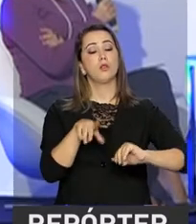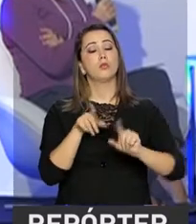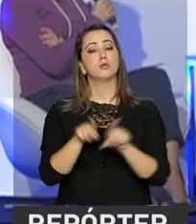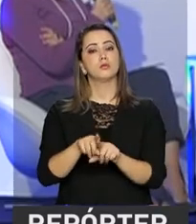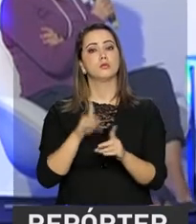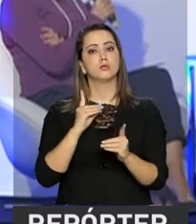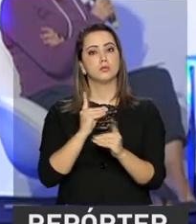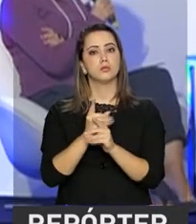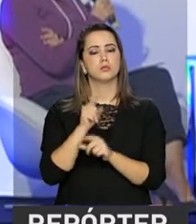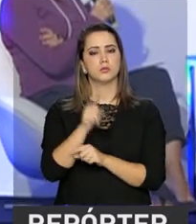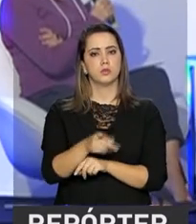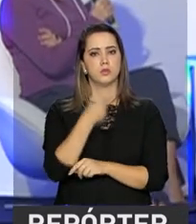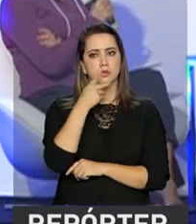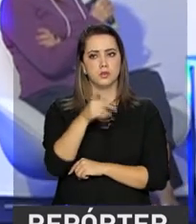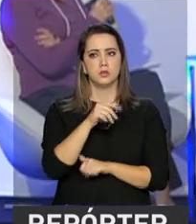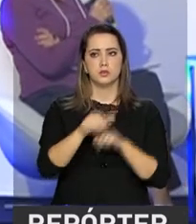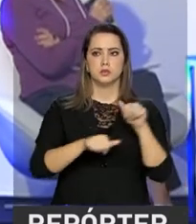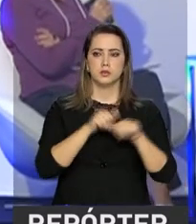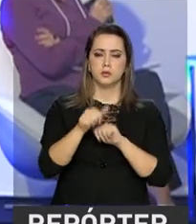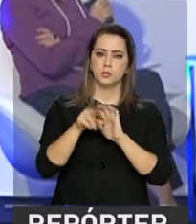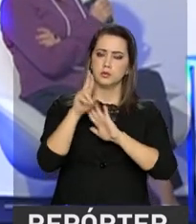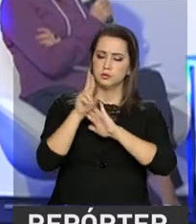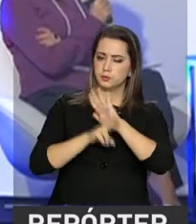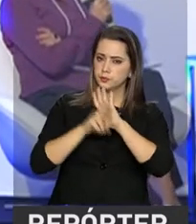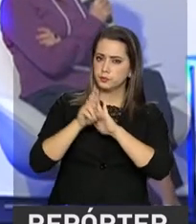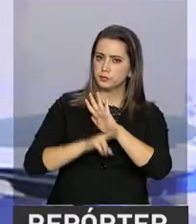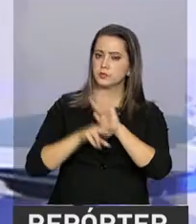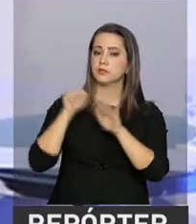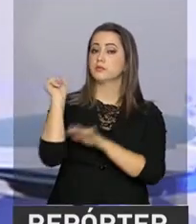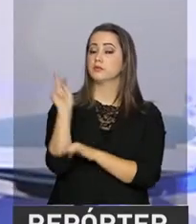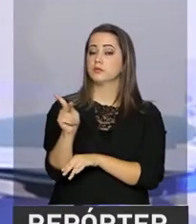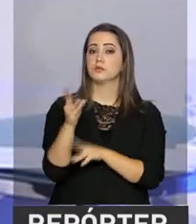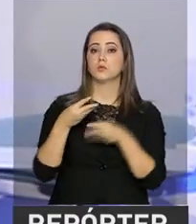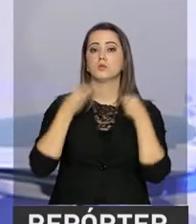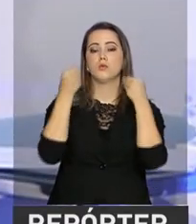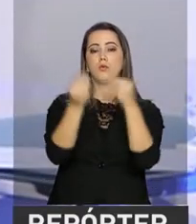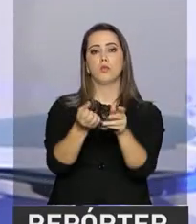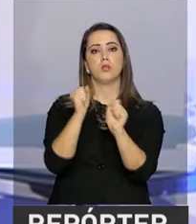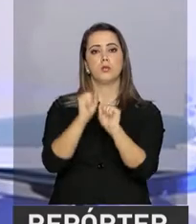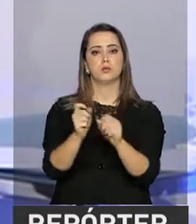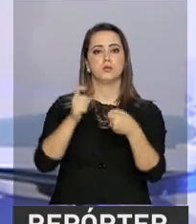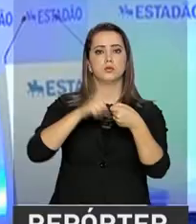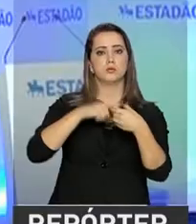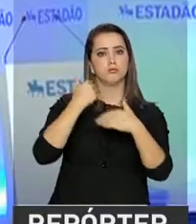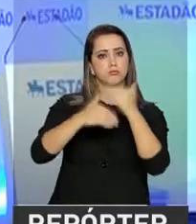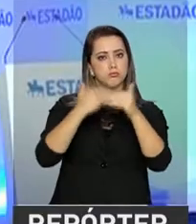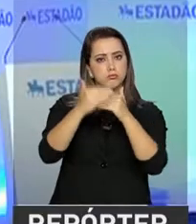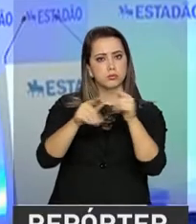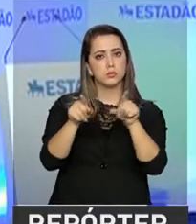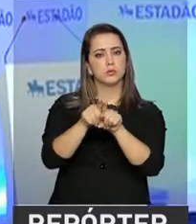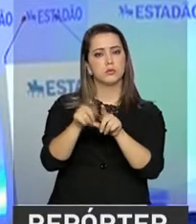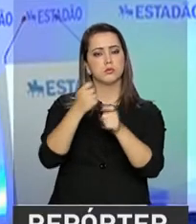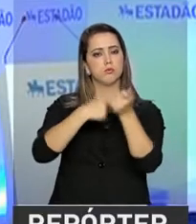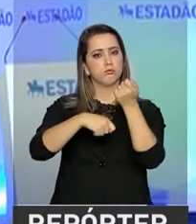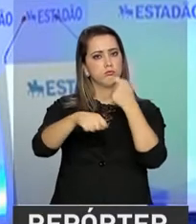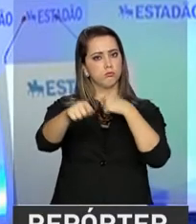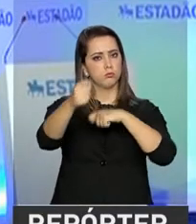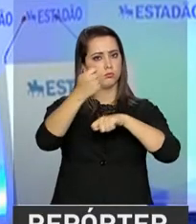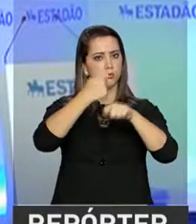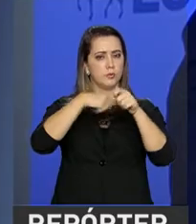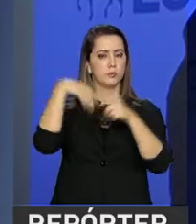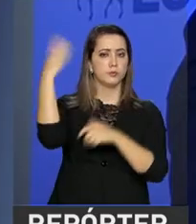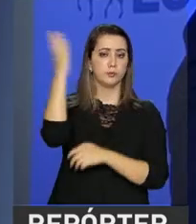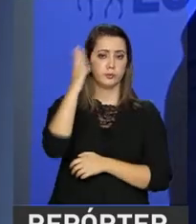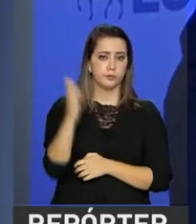franco ressaltou que as mudanças nas regras da aposentadoria vão garantir a retomada consistente do crescimento econômico do país